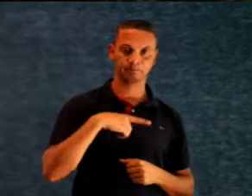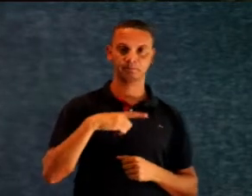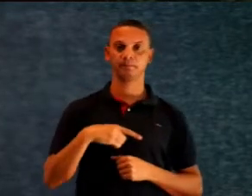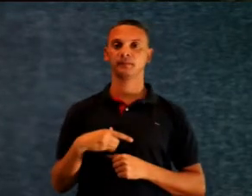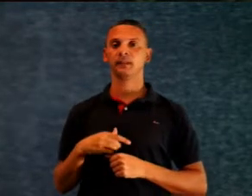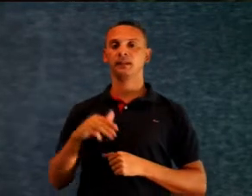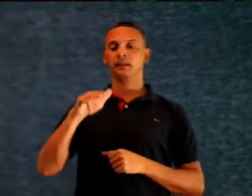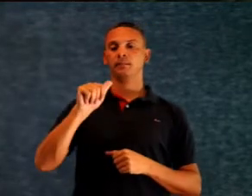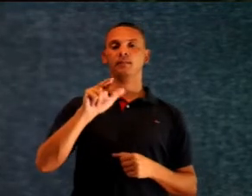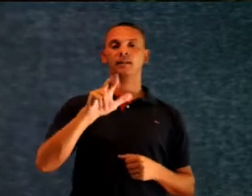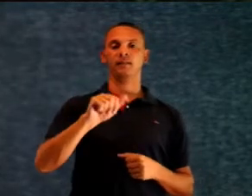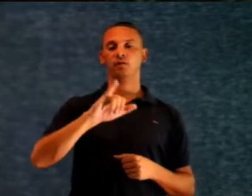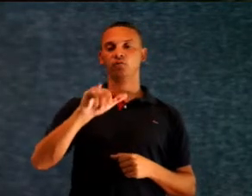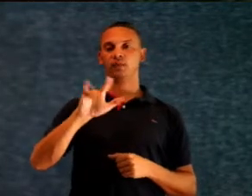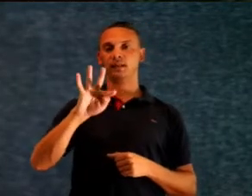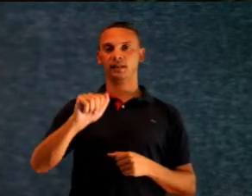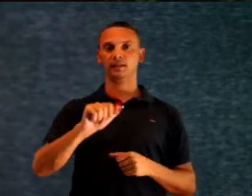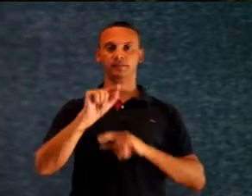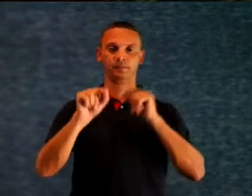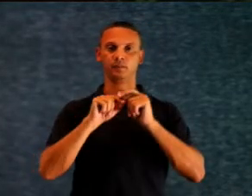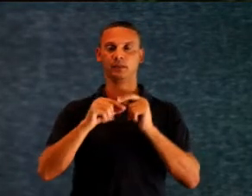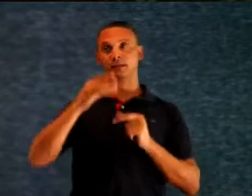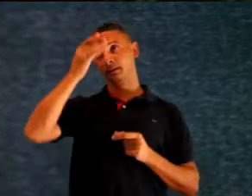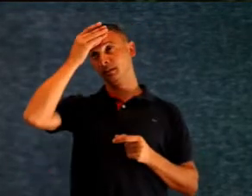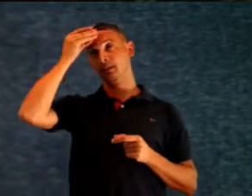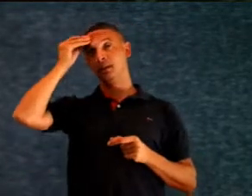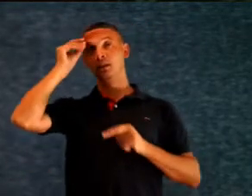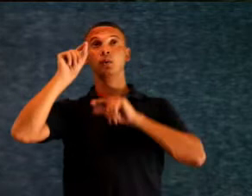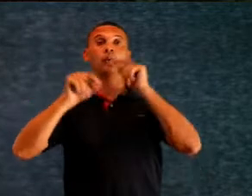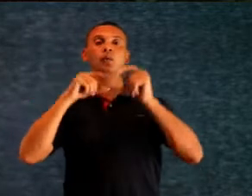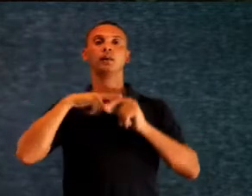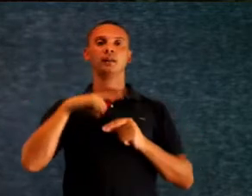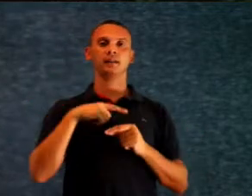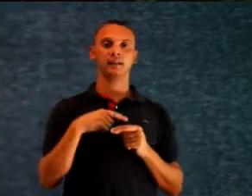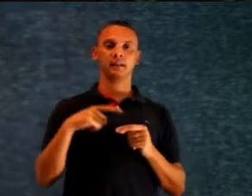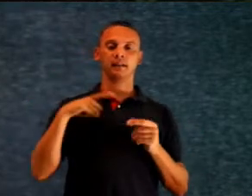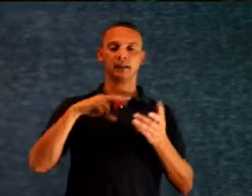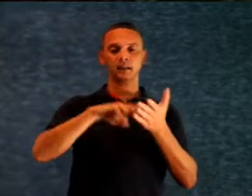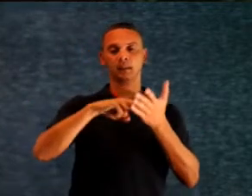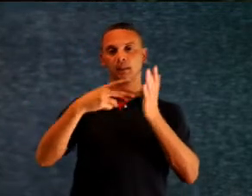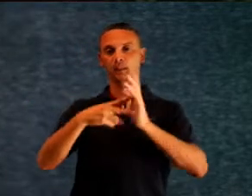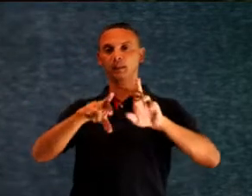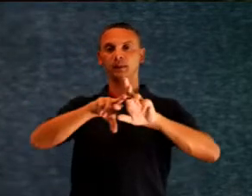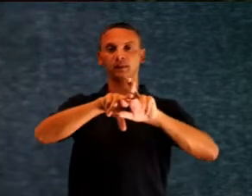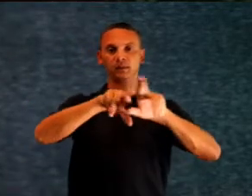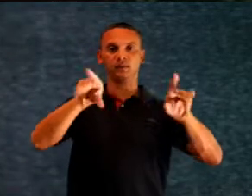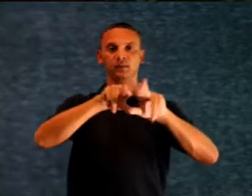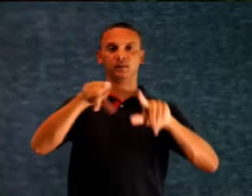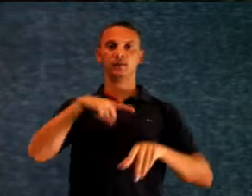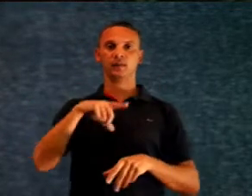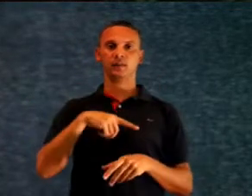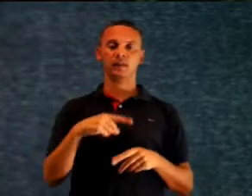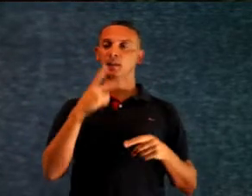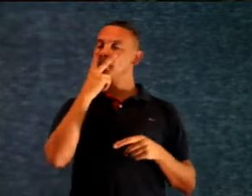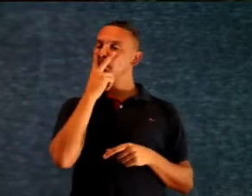passou Maria Julieta pelo esquecimento em que, disse Manuel Bandeira, os autores defuntos temporariamente repousam